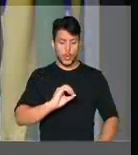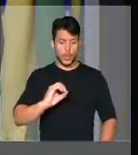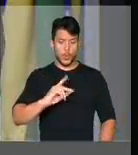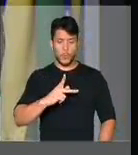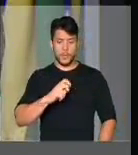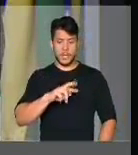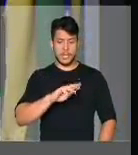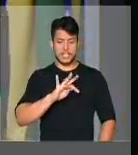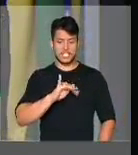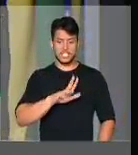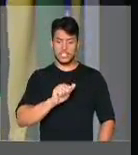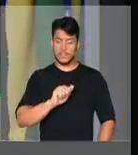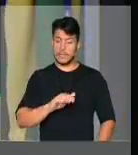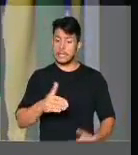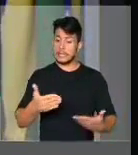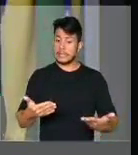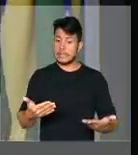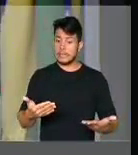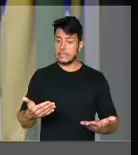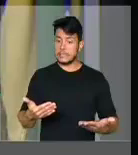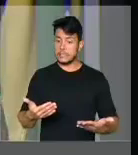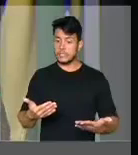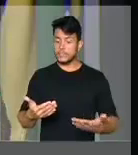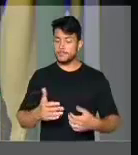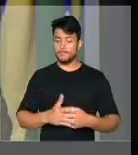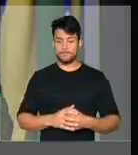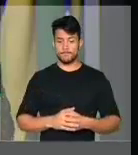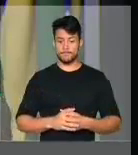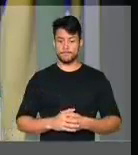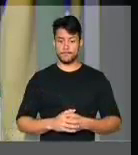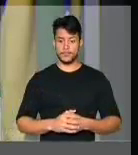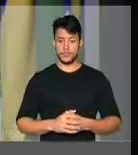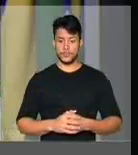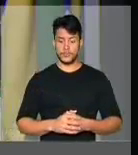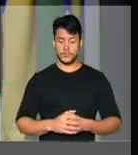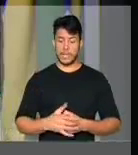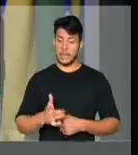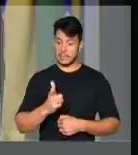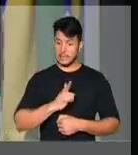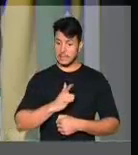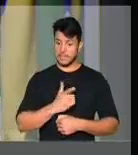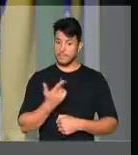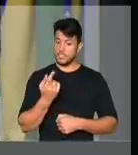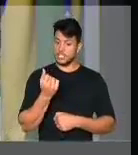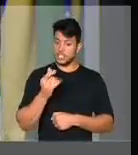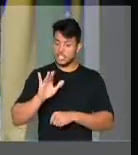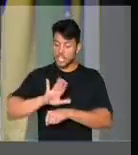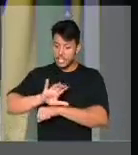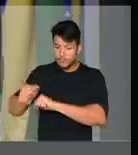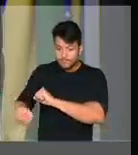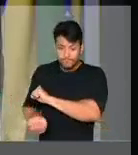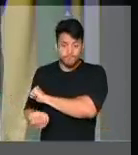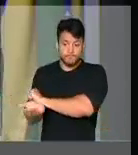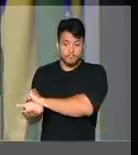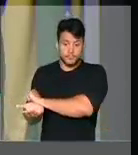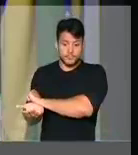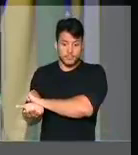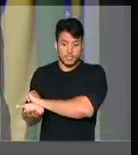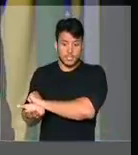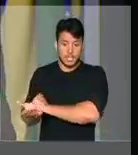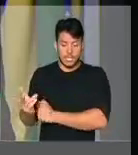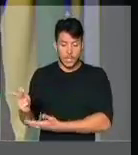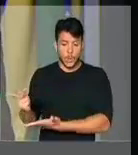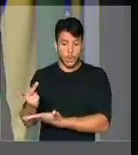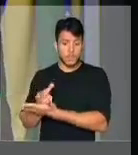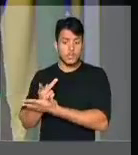cooperados e ele, para justificar o desvio de milhões de reais